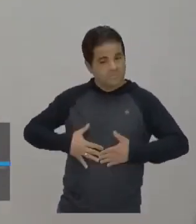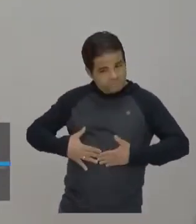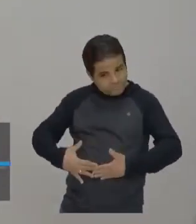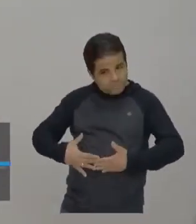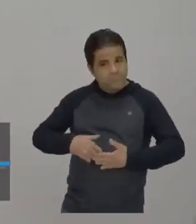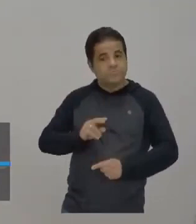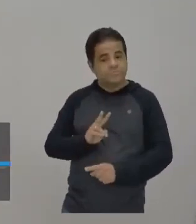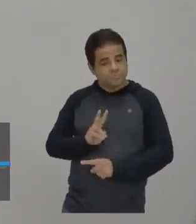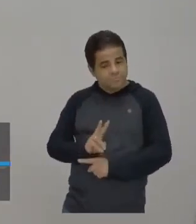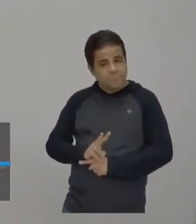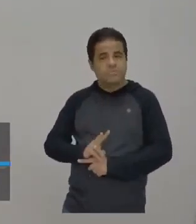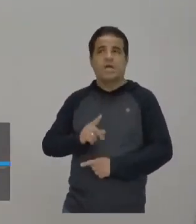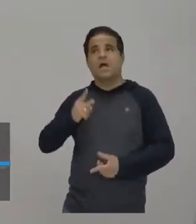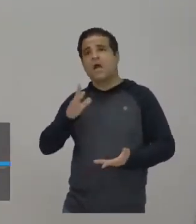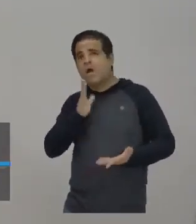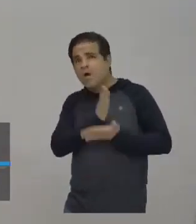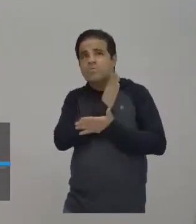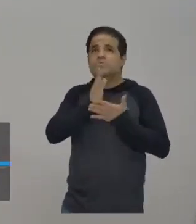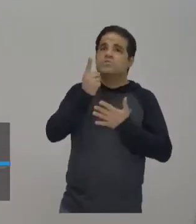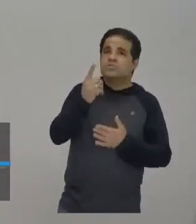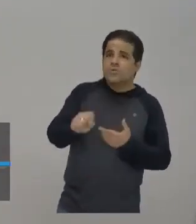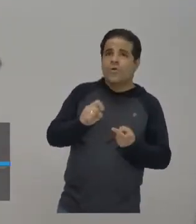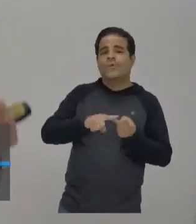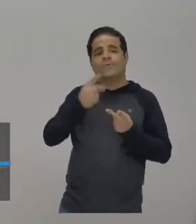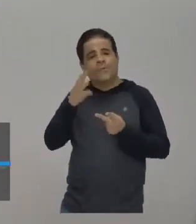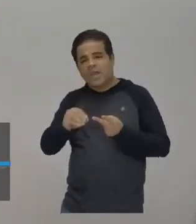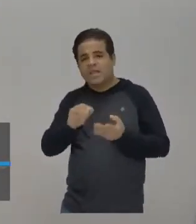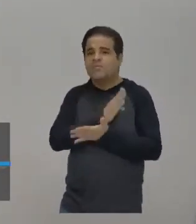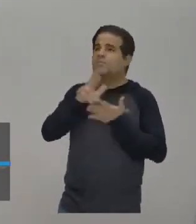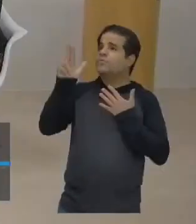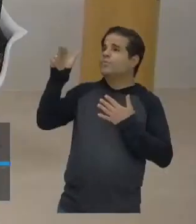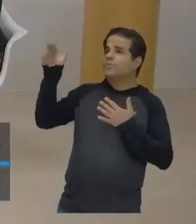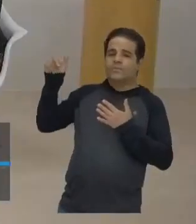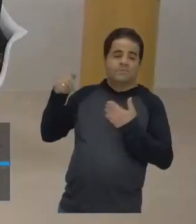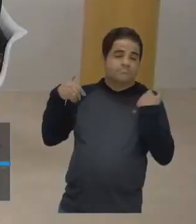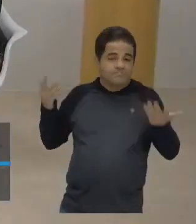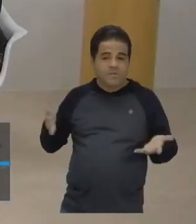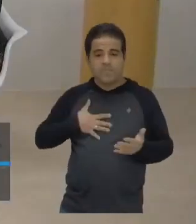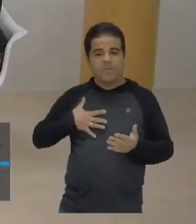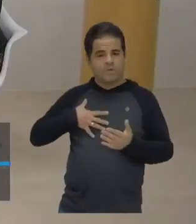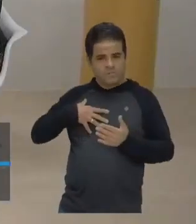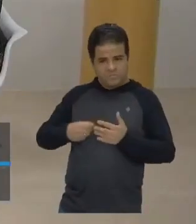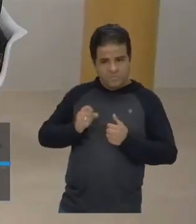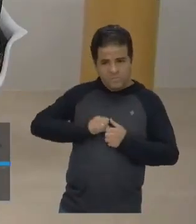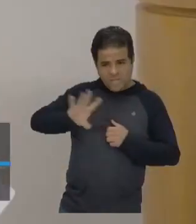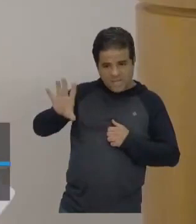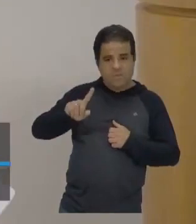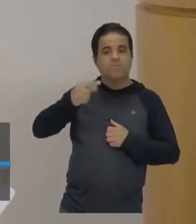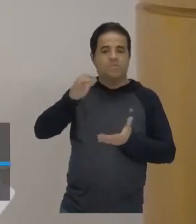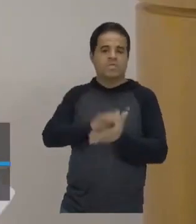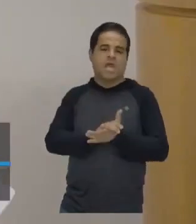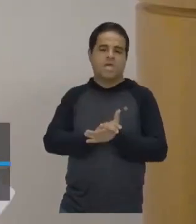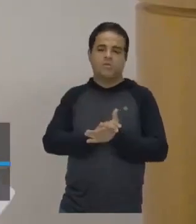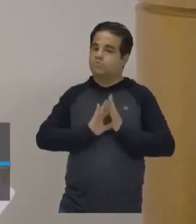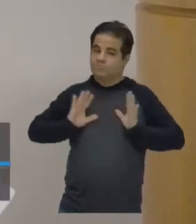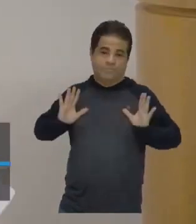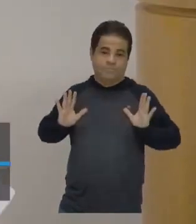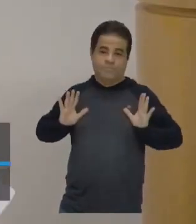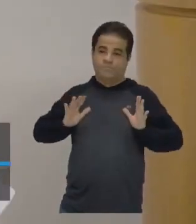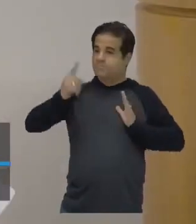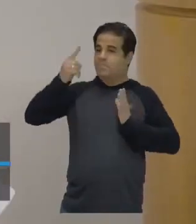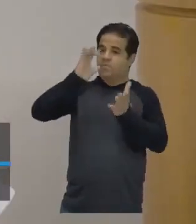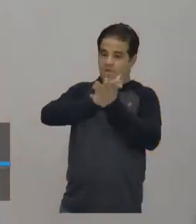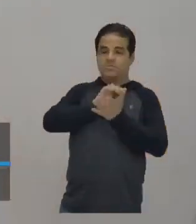aí, 18, 40, Nossa, nunca... Tem aqui, ó, meus filhos só saíram de casa quando casaram. Ó,